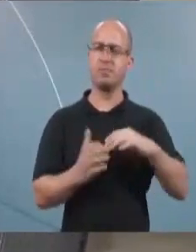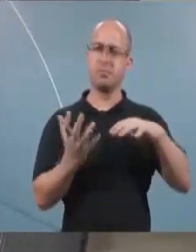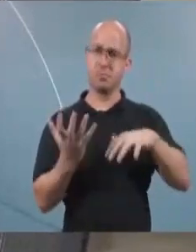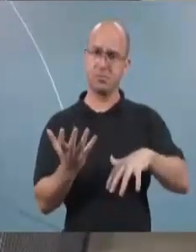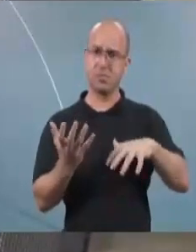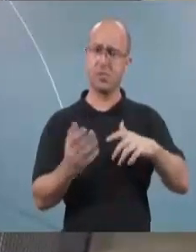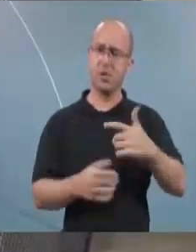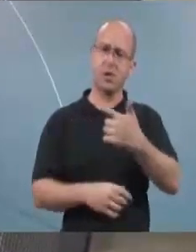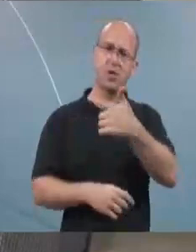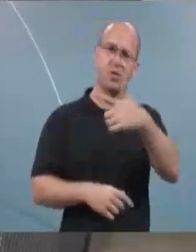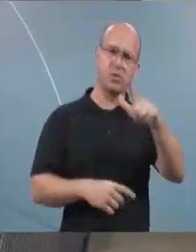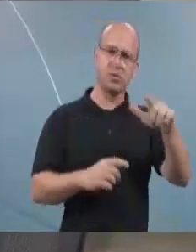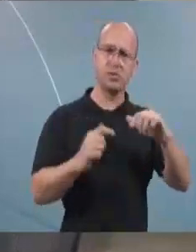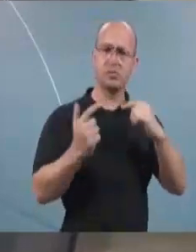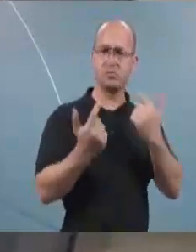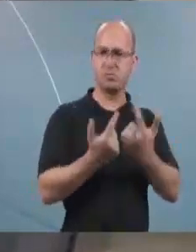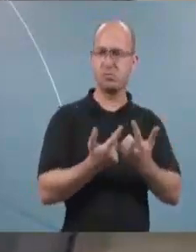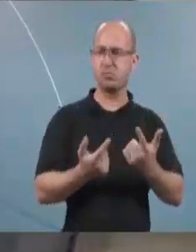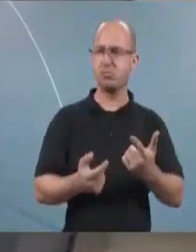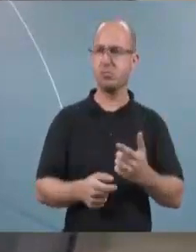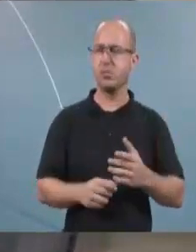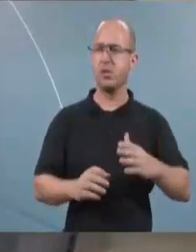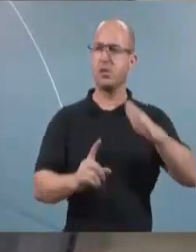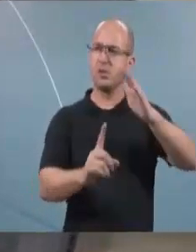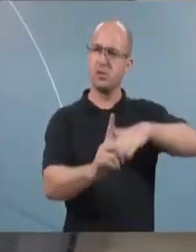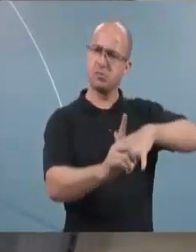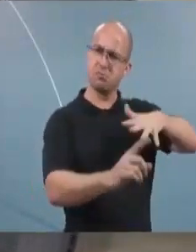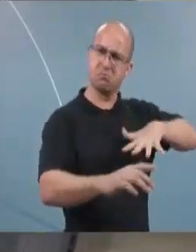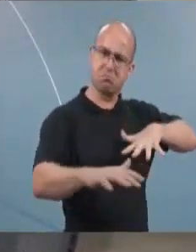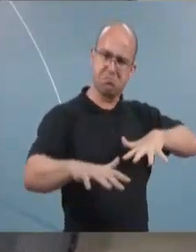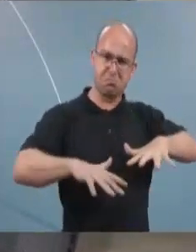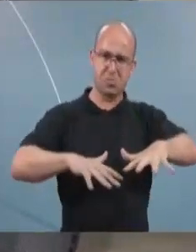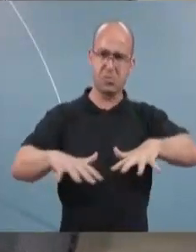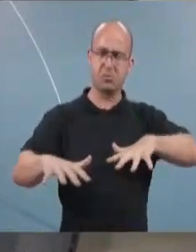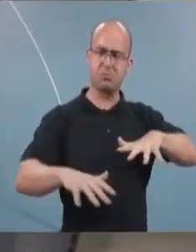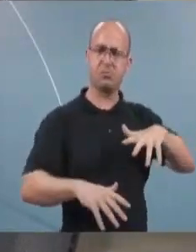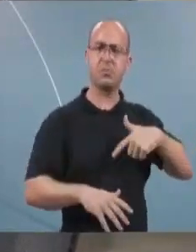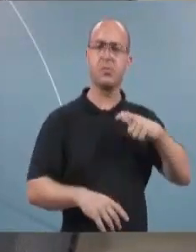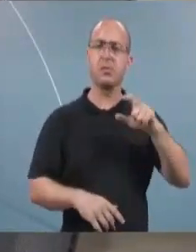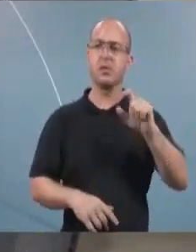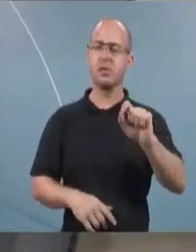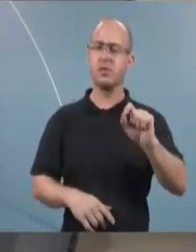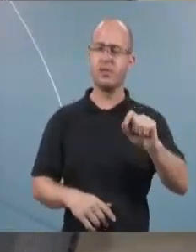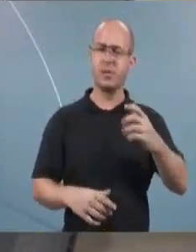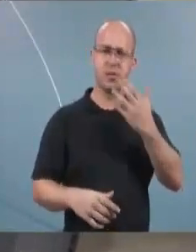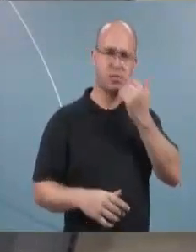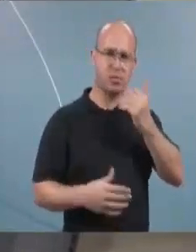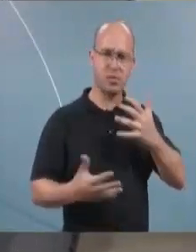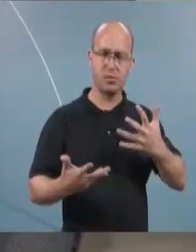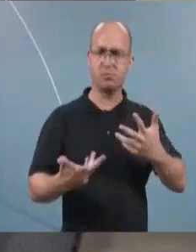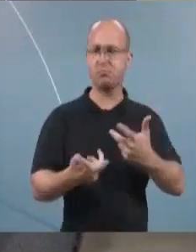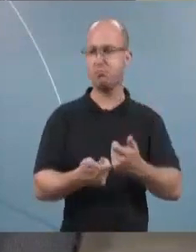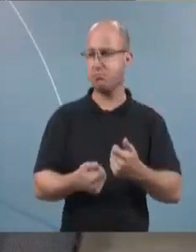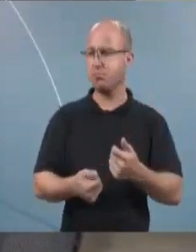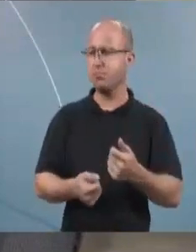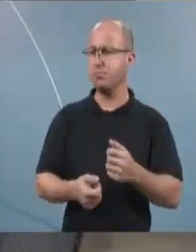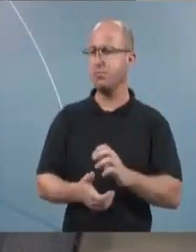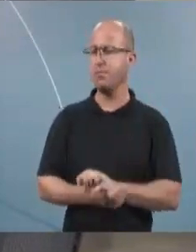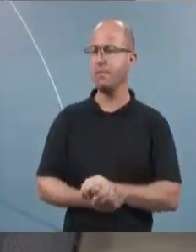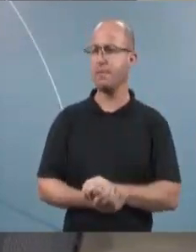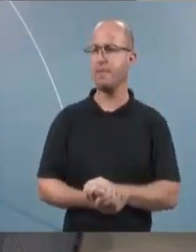fazer as outras assembleias legislativas vão homenagear esse movimento que produz alimento de qualidade mas eu quero